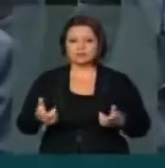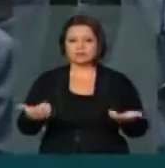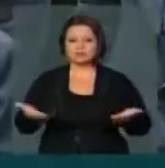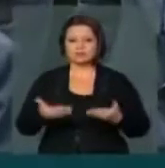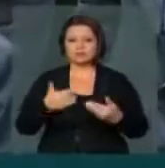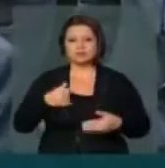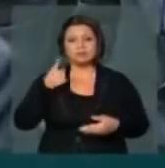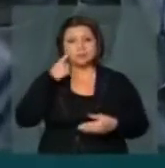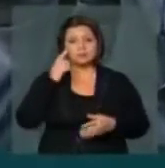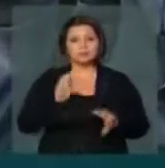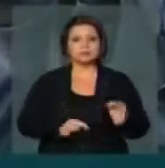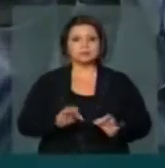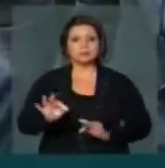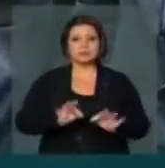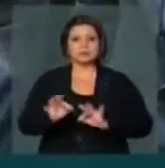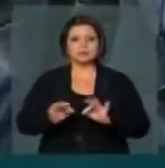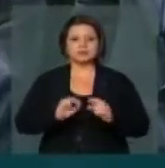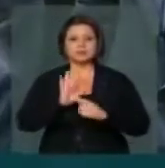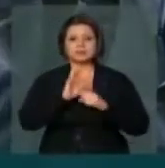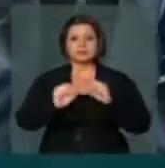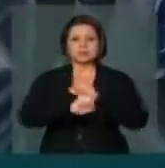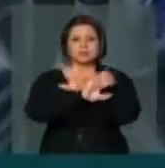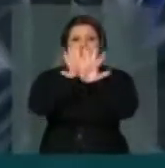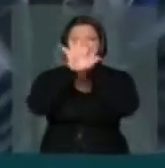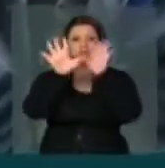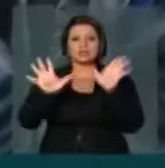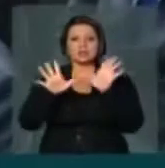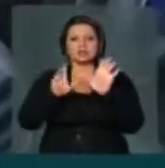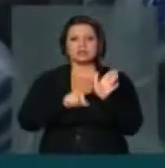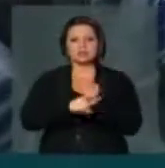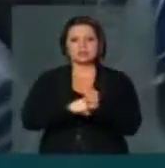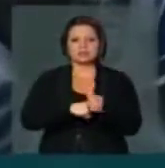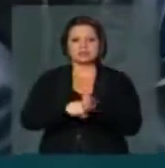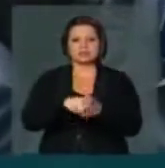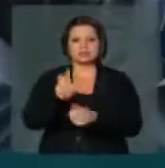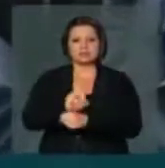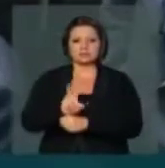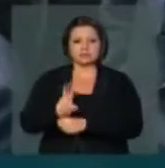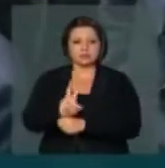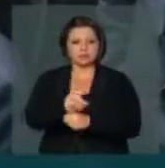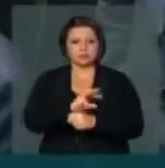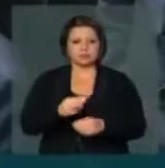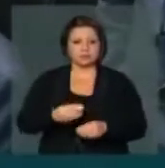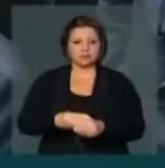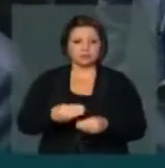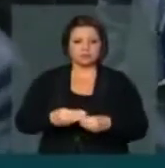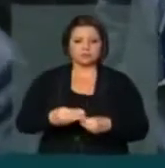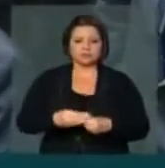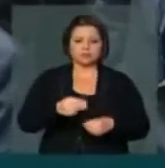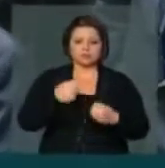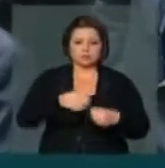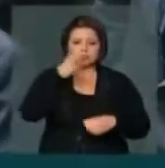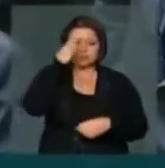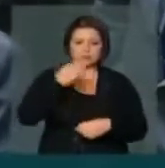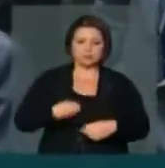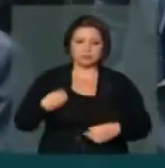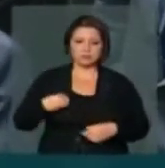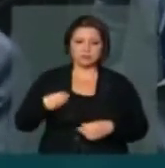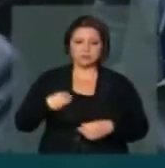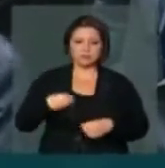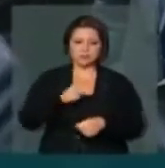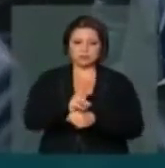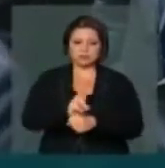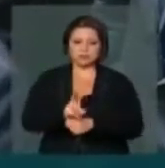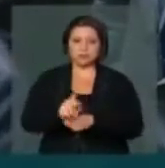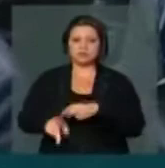mas a boa gestão a transparência EA fiscalização dos Municípios todos